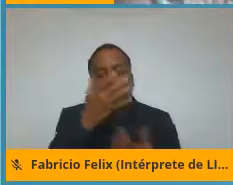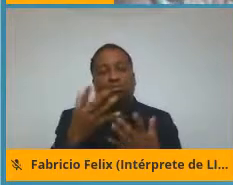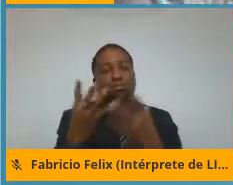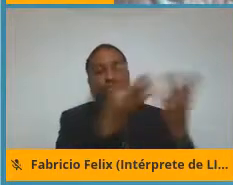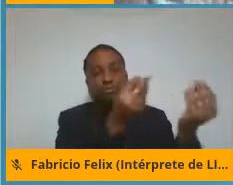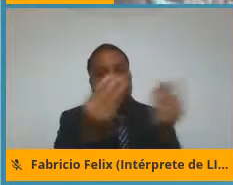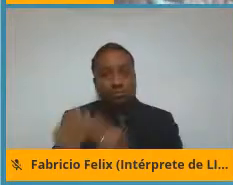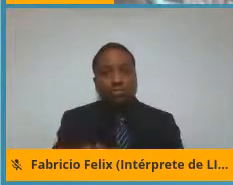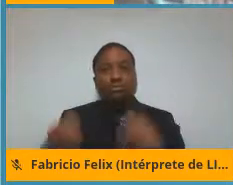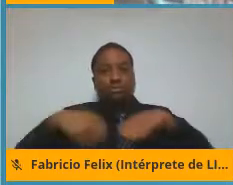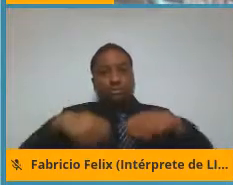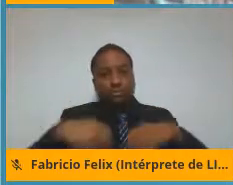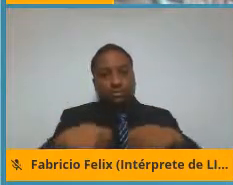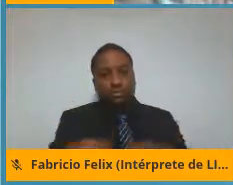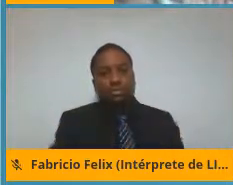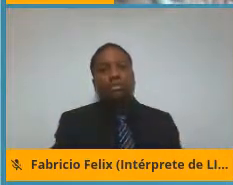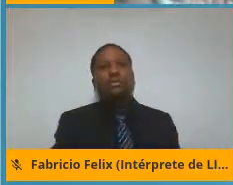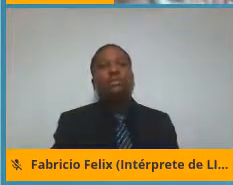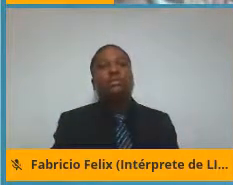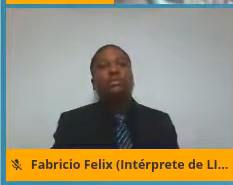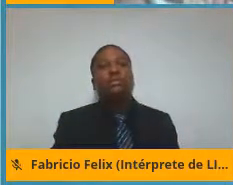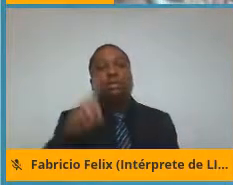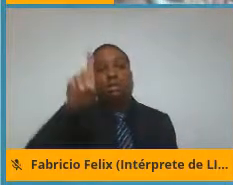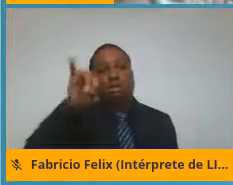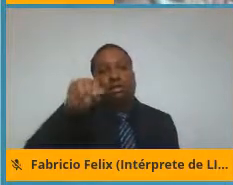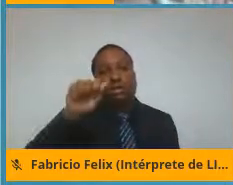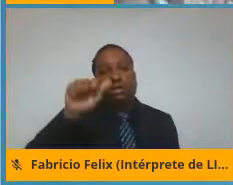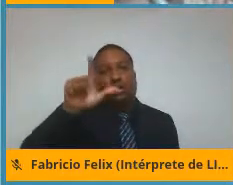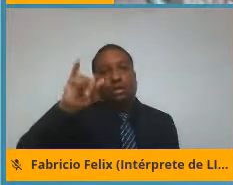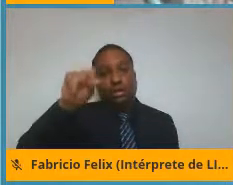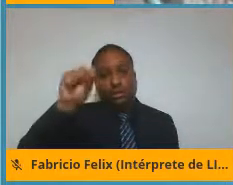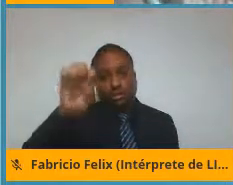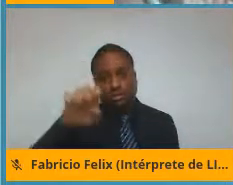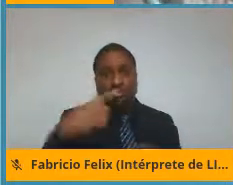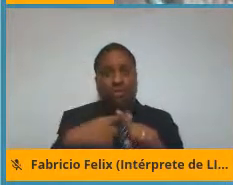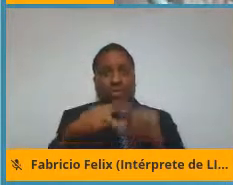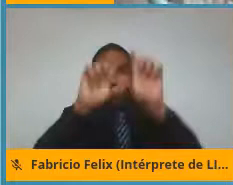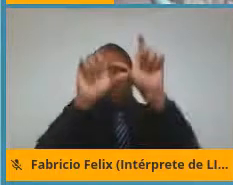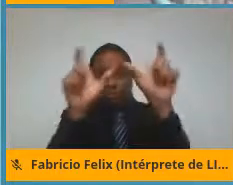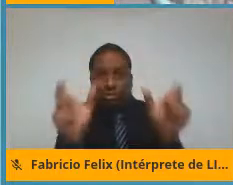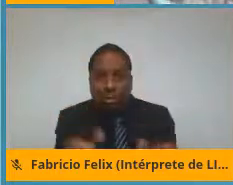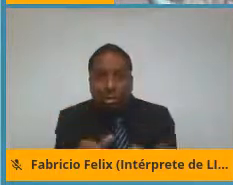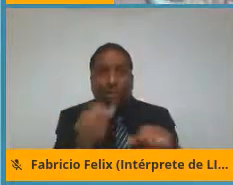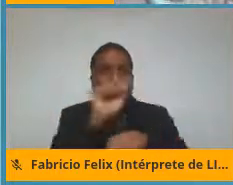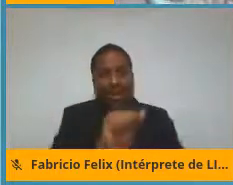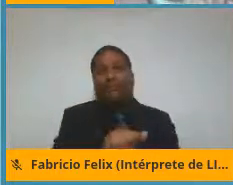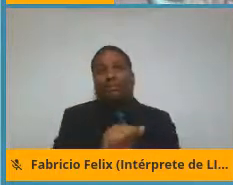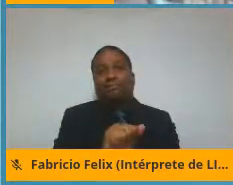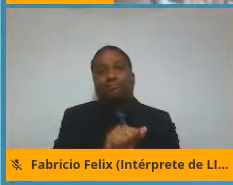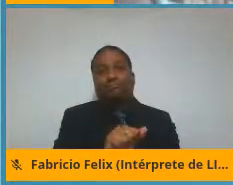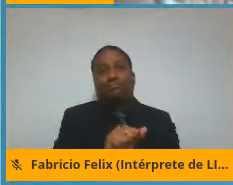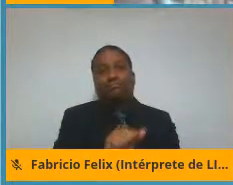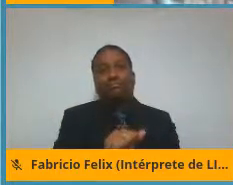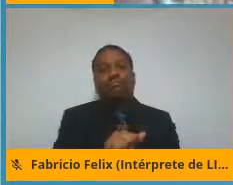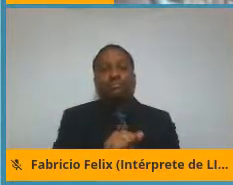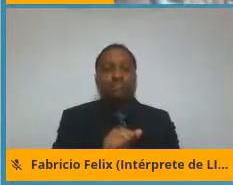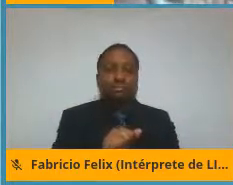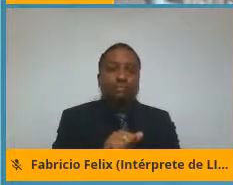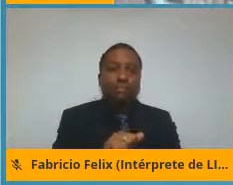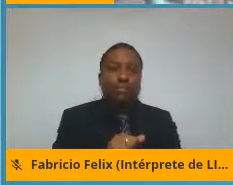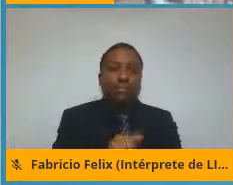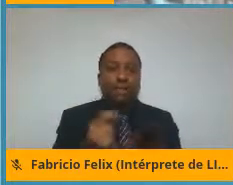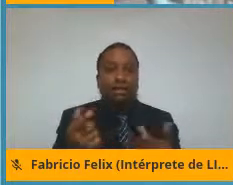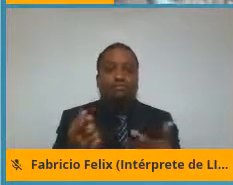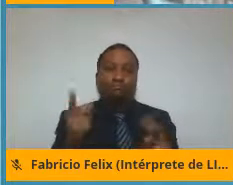vão precisar de tratamento dialítico, vão precisar de diálise, porque os rins paralisam no COVID, infelizmente é